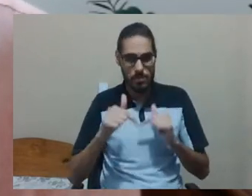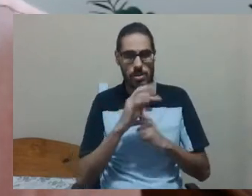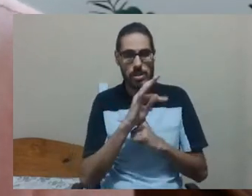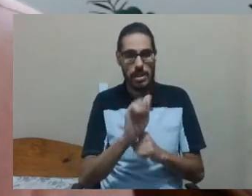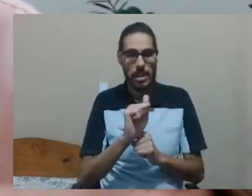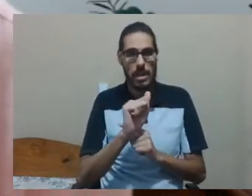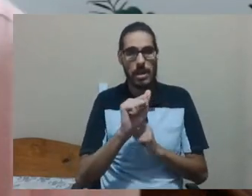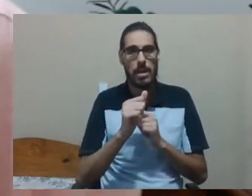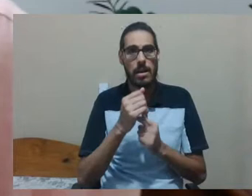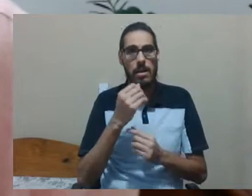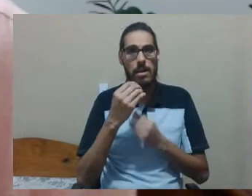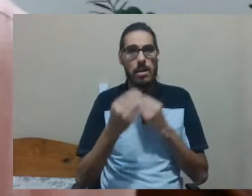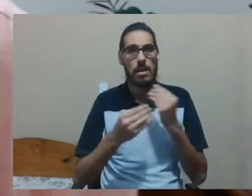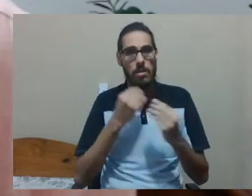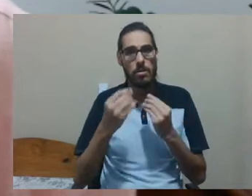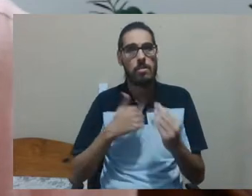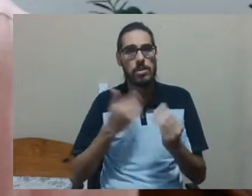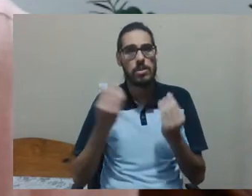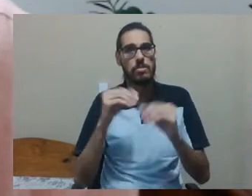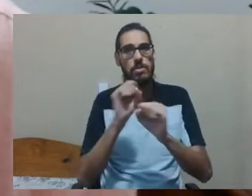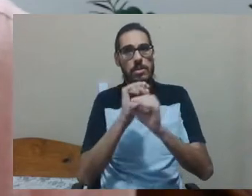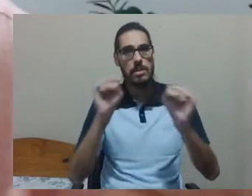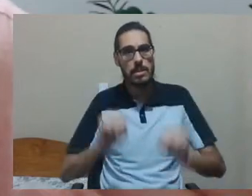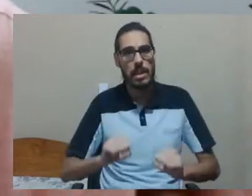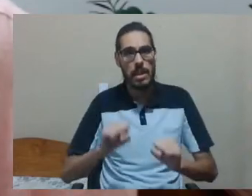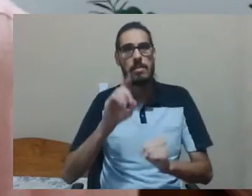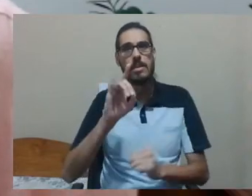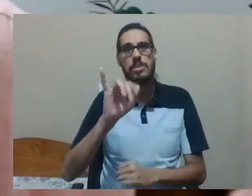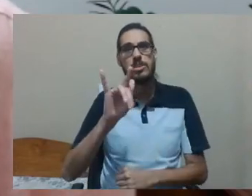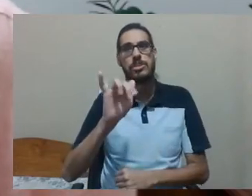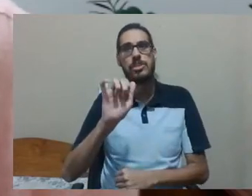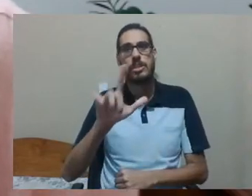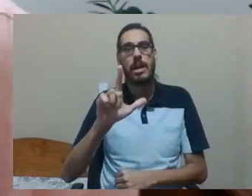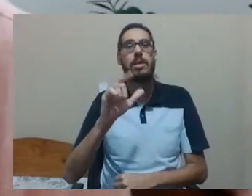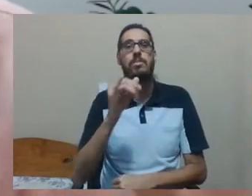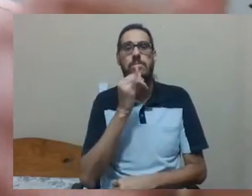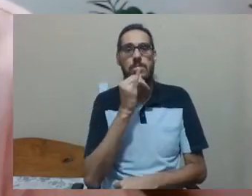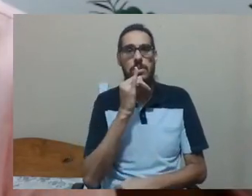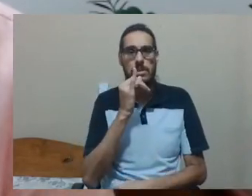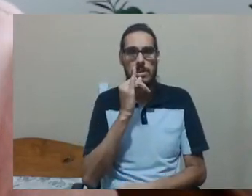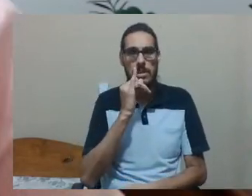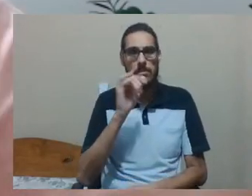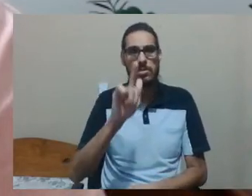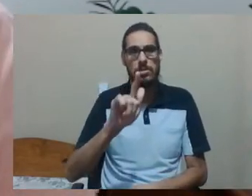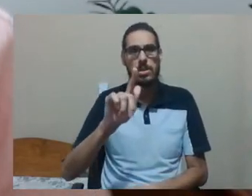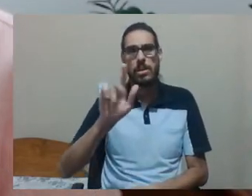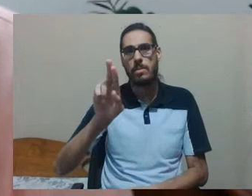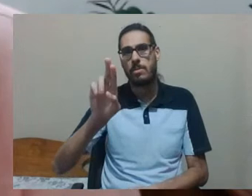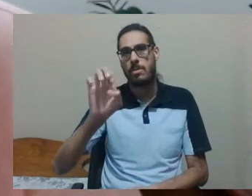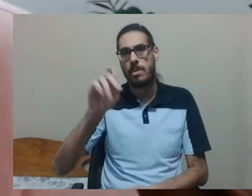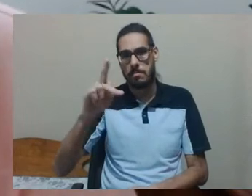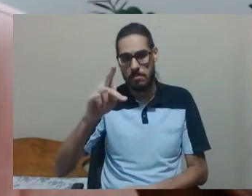administrativos, sistemas digitais. O próprio EGWeb é uma das prioridades da nossa gestão e vamos continuar investindo.